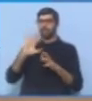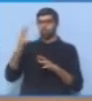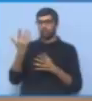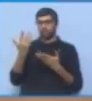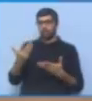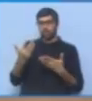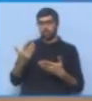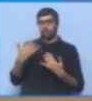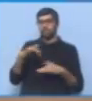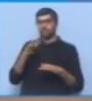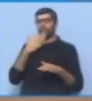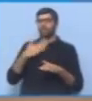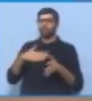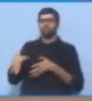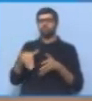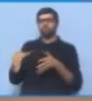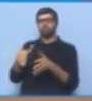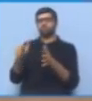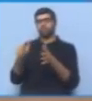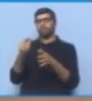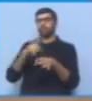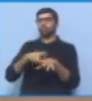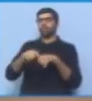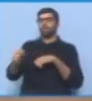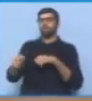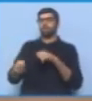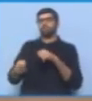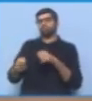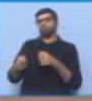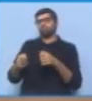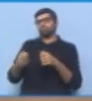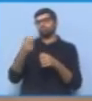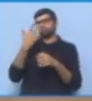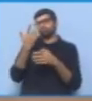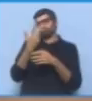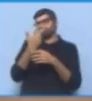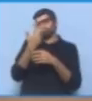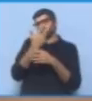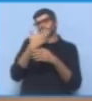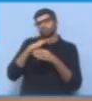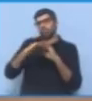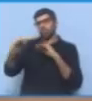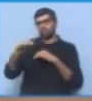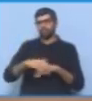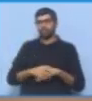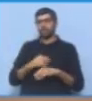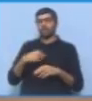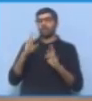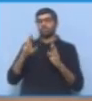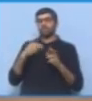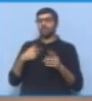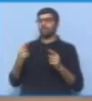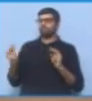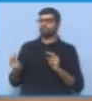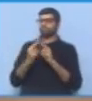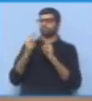nos encaminha permanentemente para um tempo maior do que nós, para um tempo mais pleno do que nós. E, portanto, a esperança que é o encontro pleno com Deus,